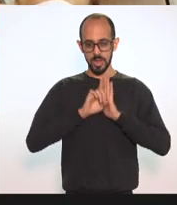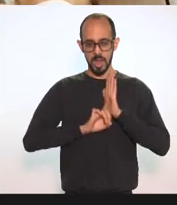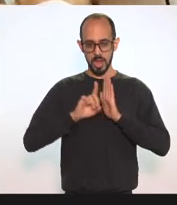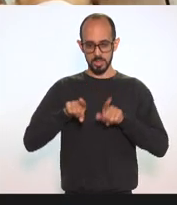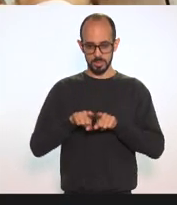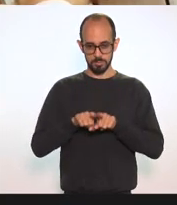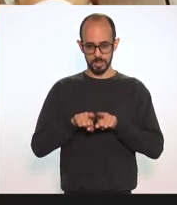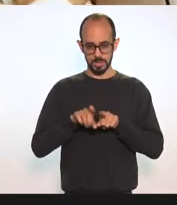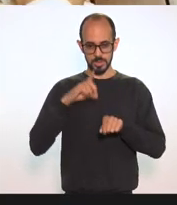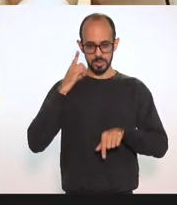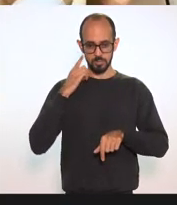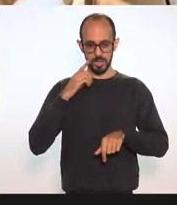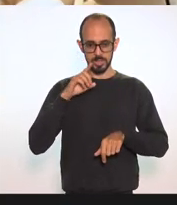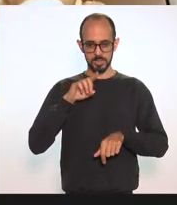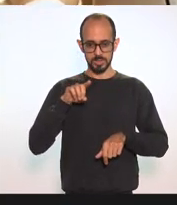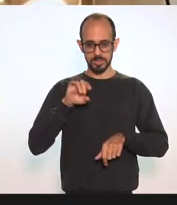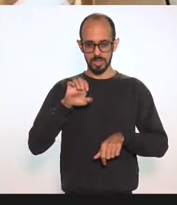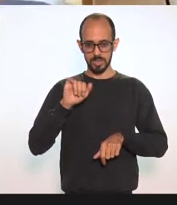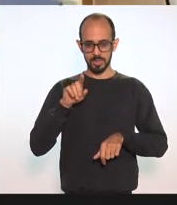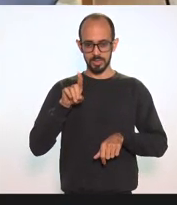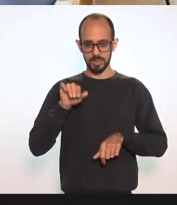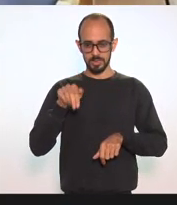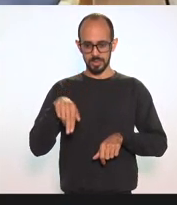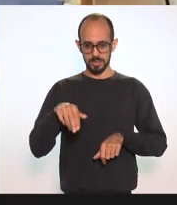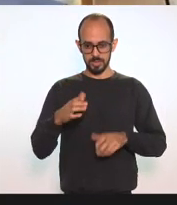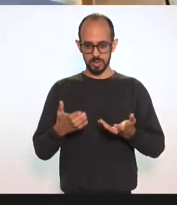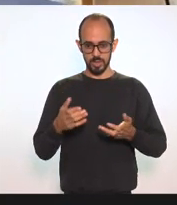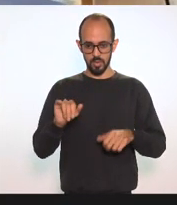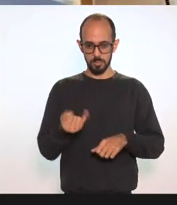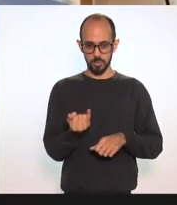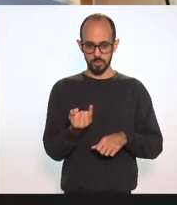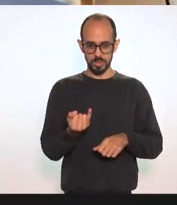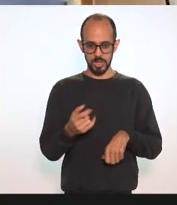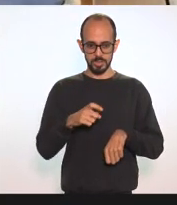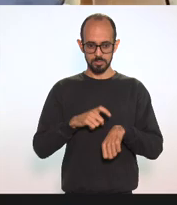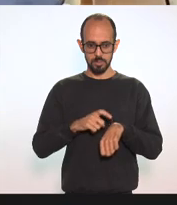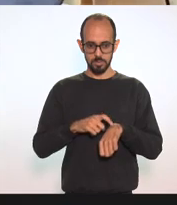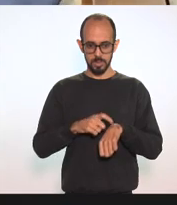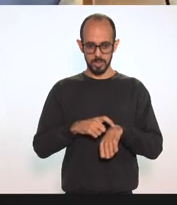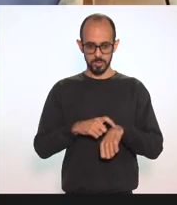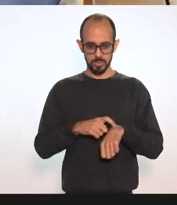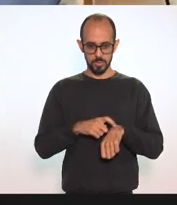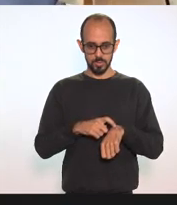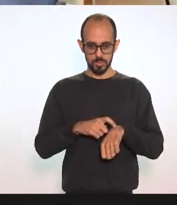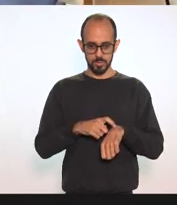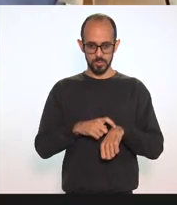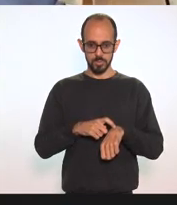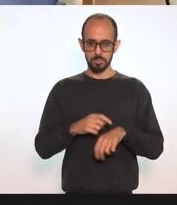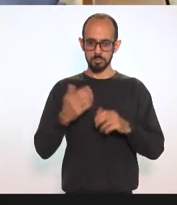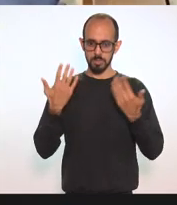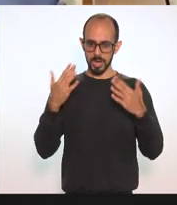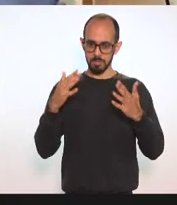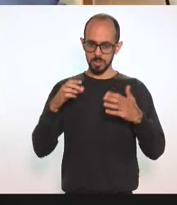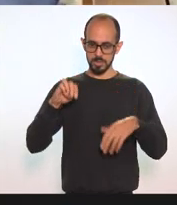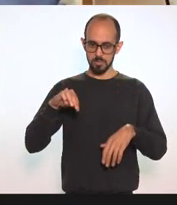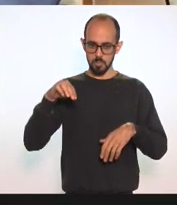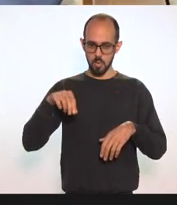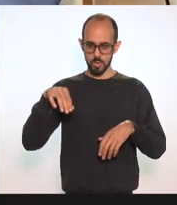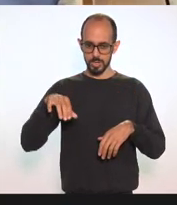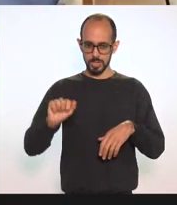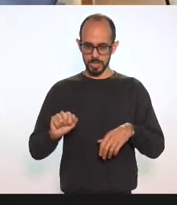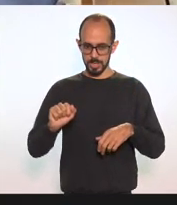Eu quero aproveitar esse momento também para parabenizar não só a deputada Mônica, mas em nome da deputada Mônica, todas